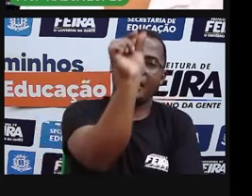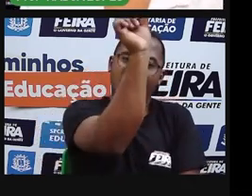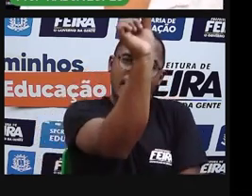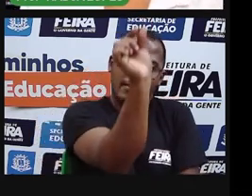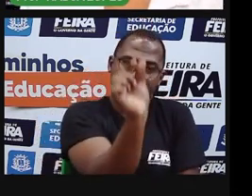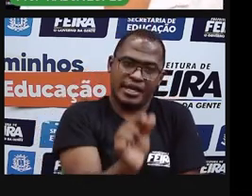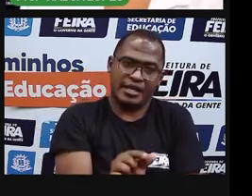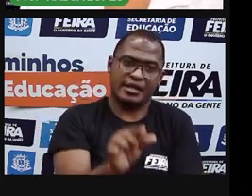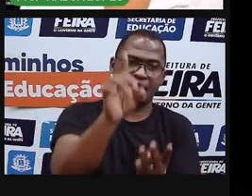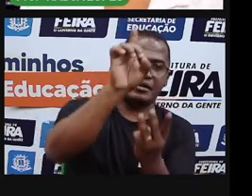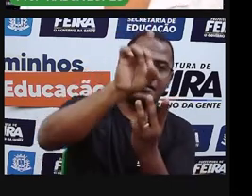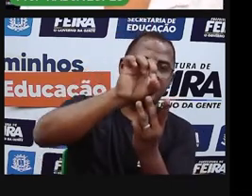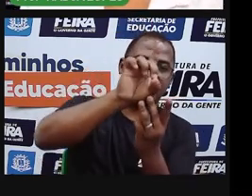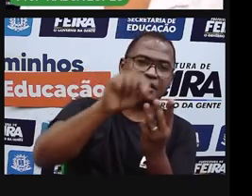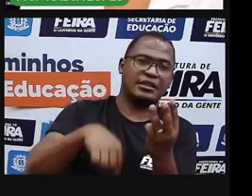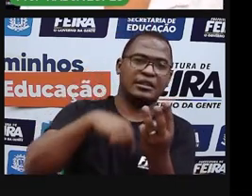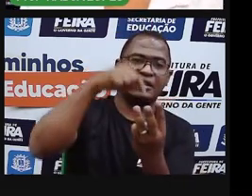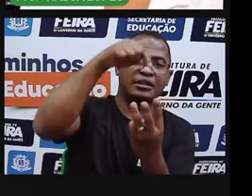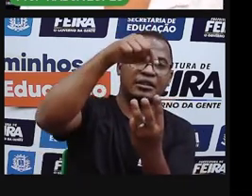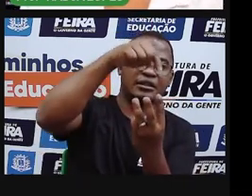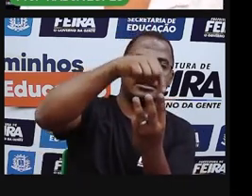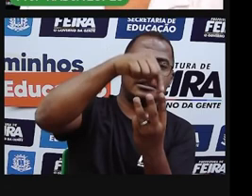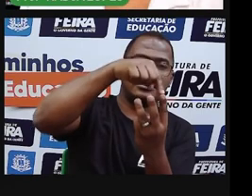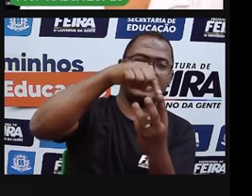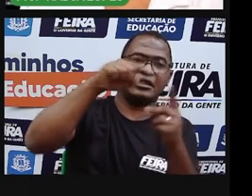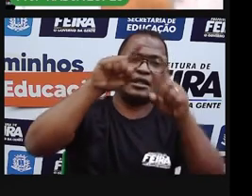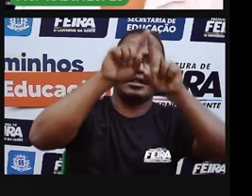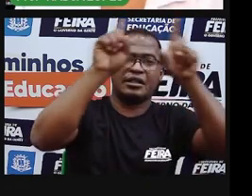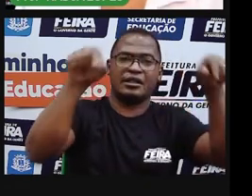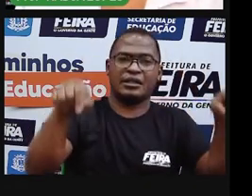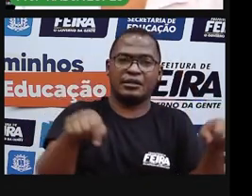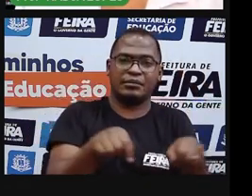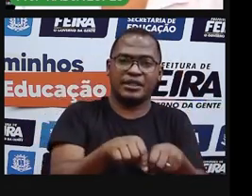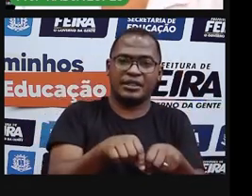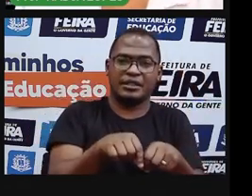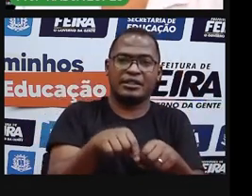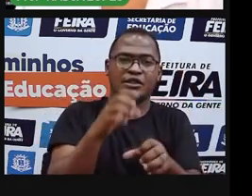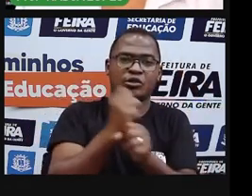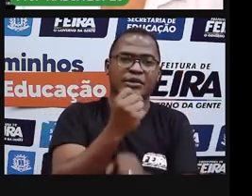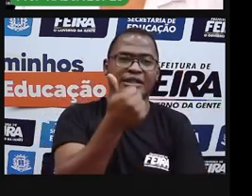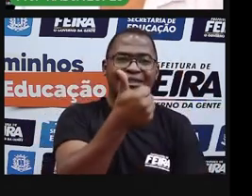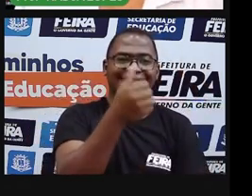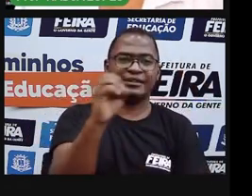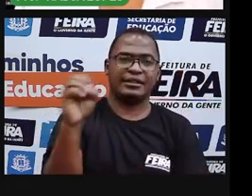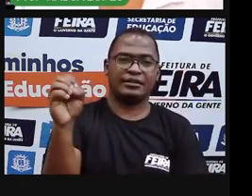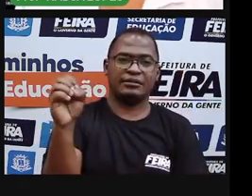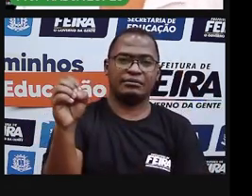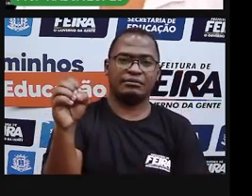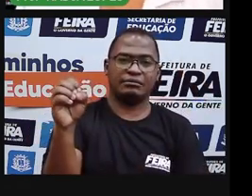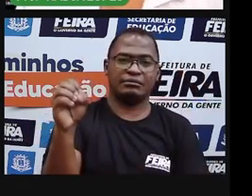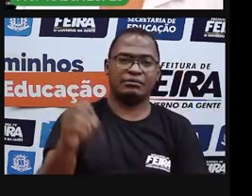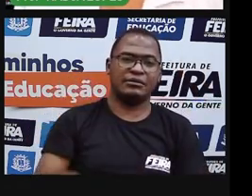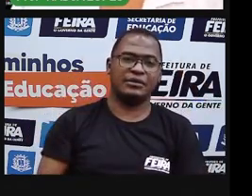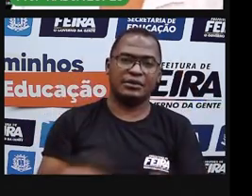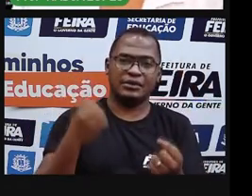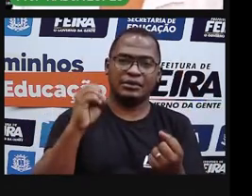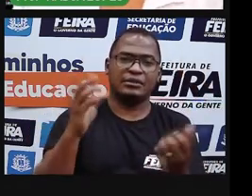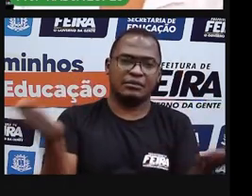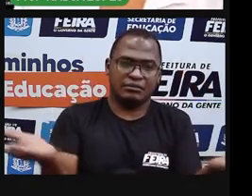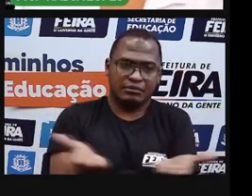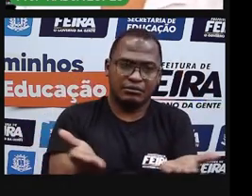dezenas e tem esse grandão essa placa grande que representa a centena esse material vem